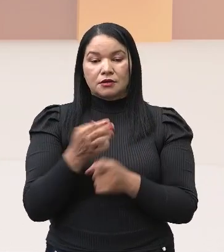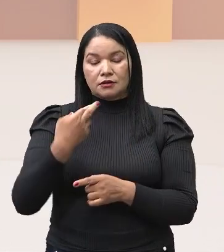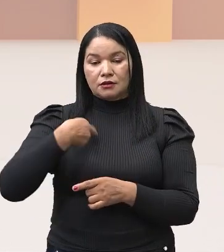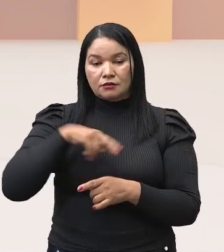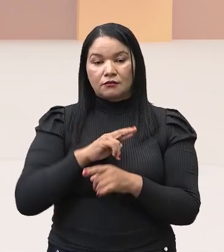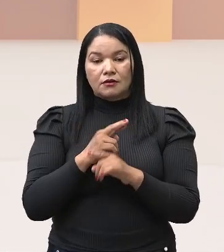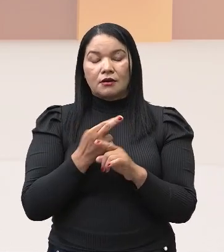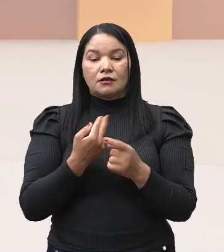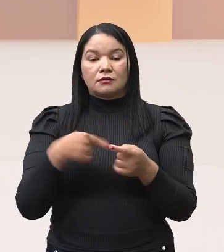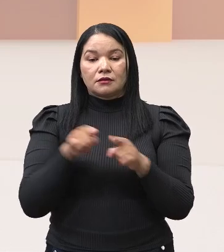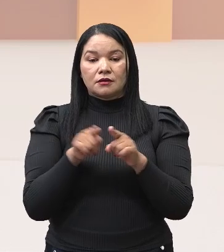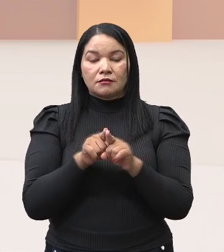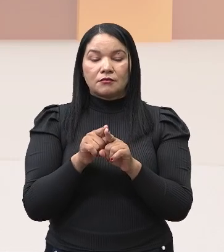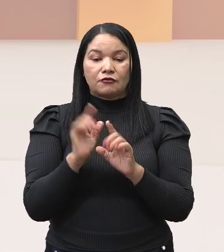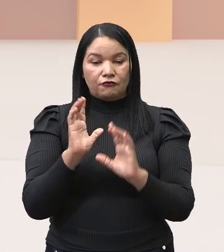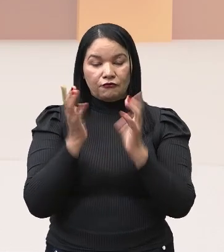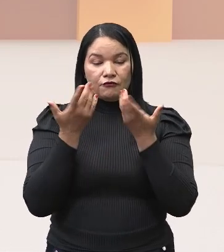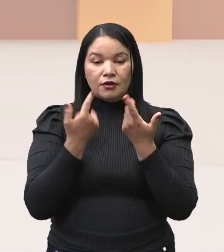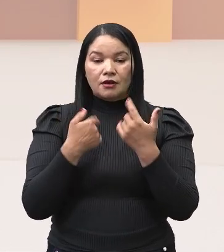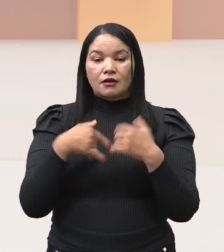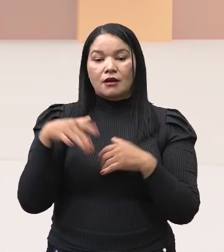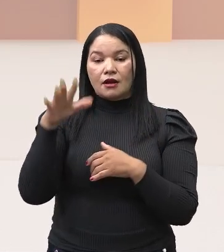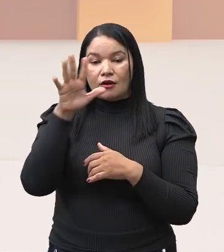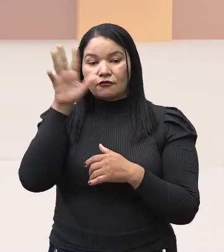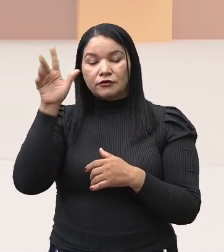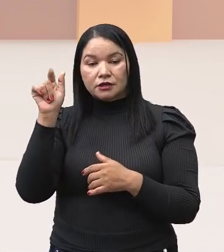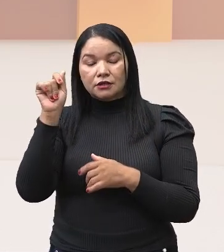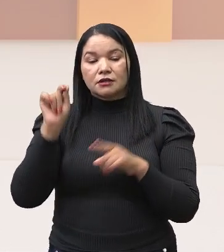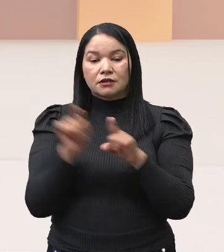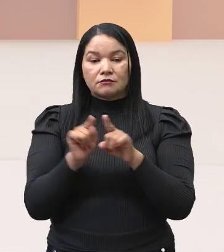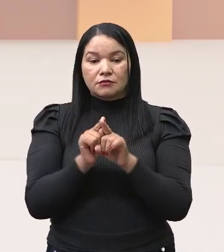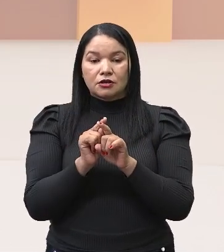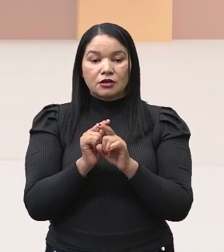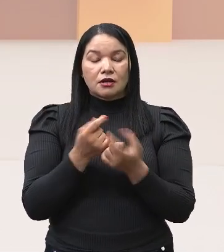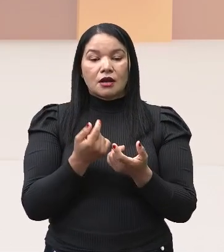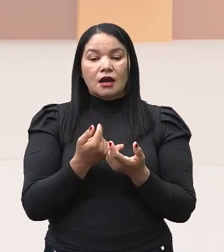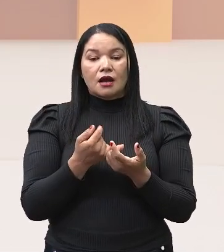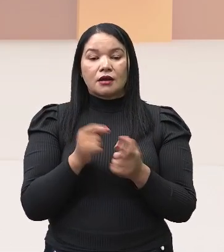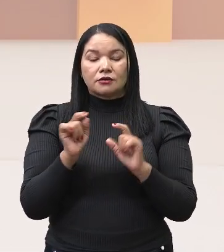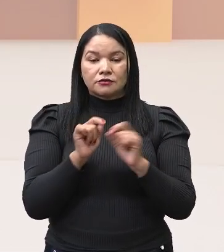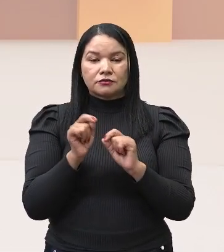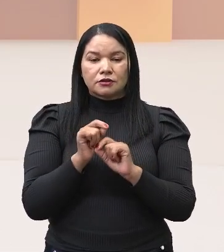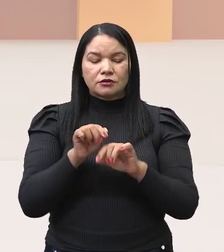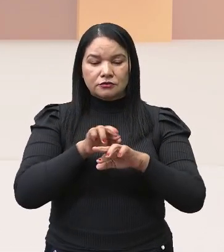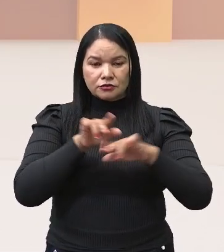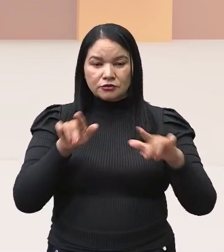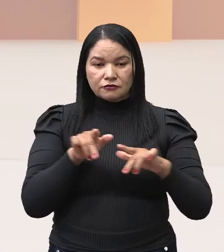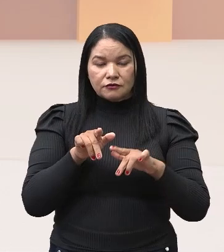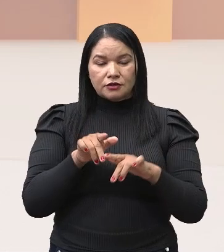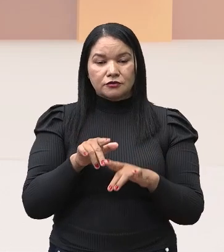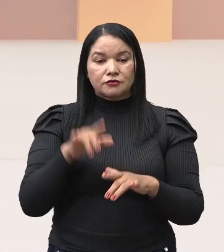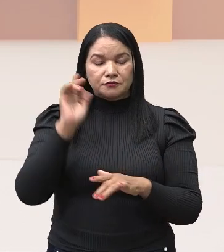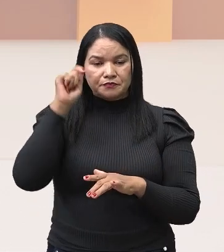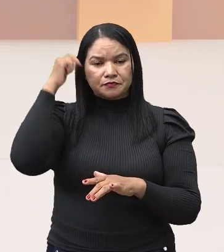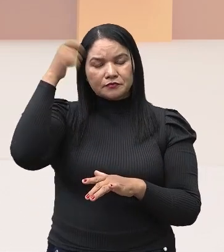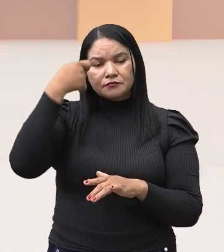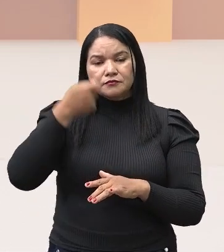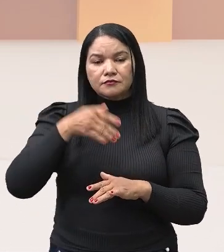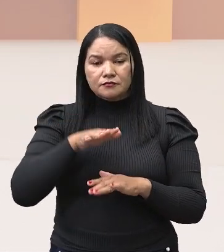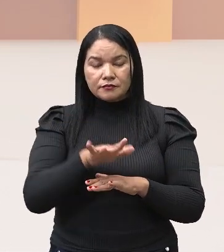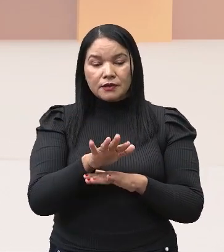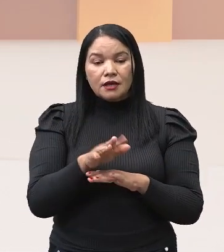rituais africanos, destacando-se o culto aos orixás. Essas religiões influenciam a